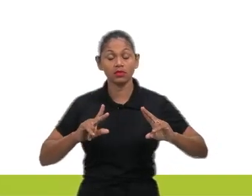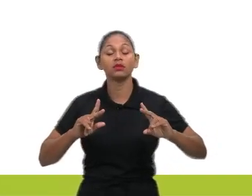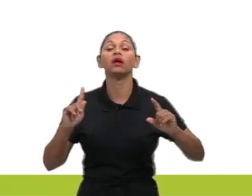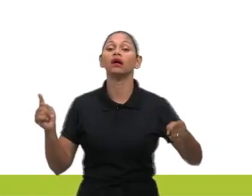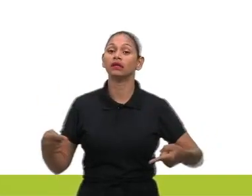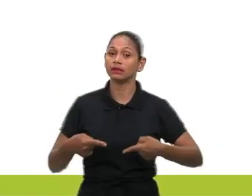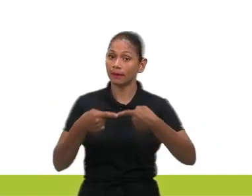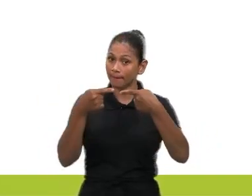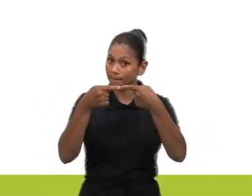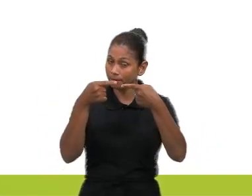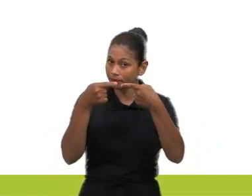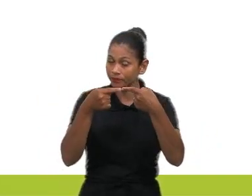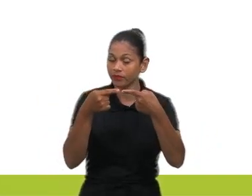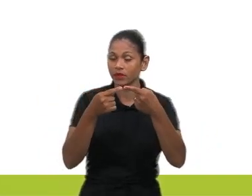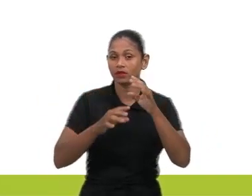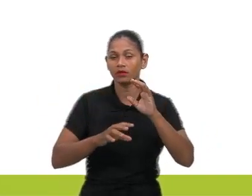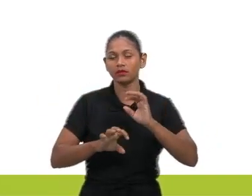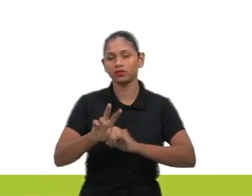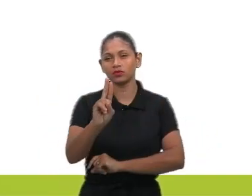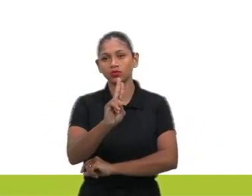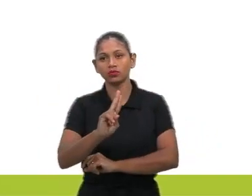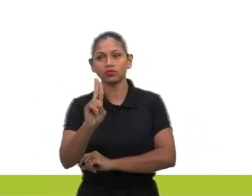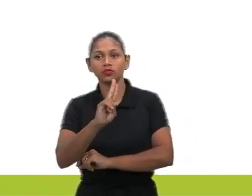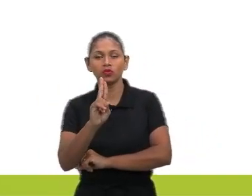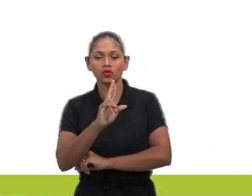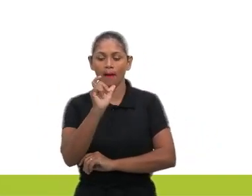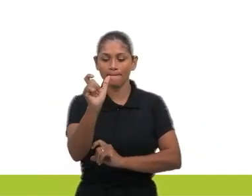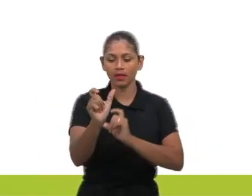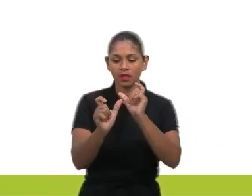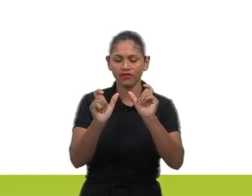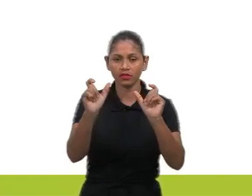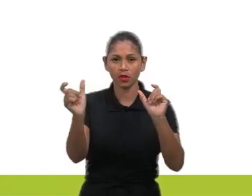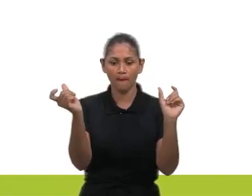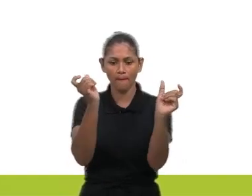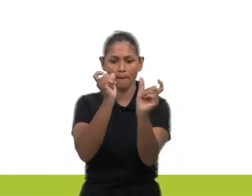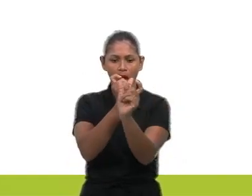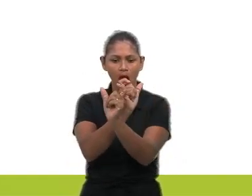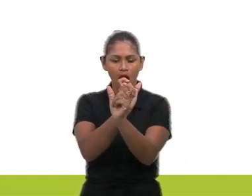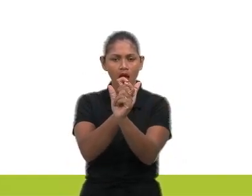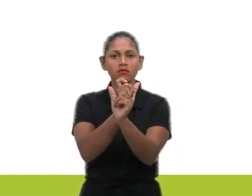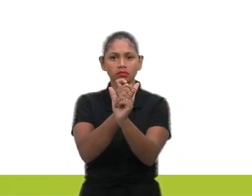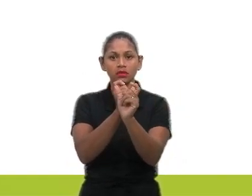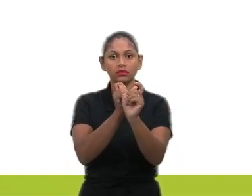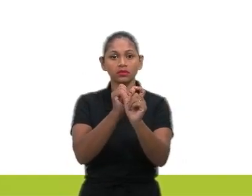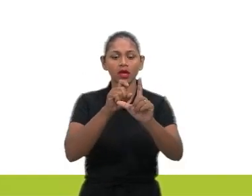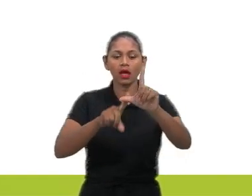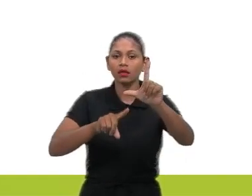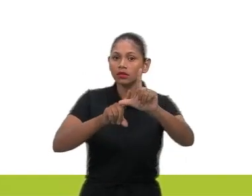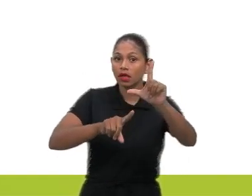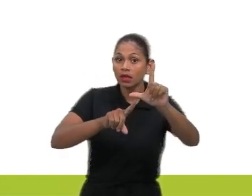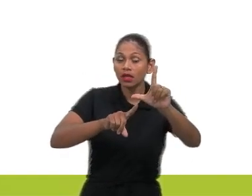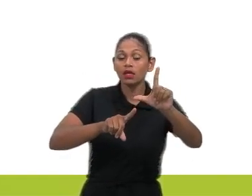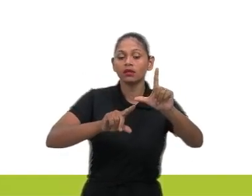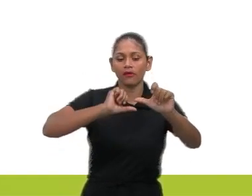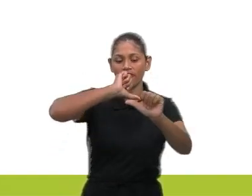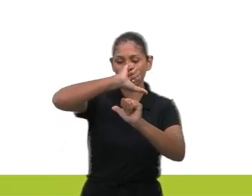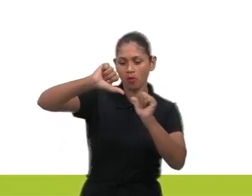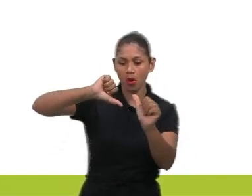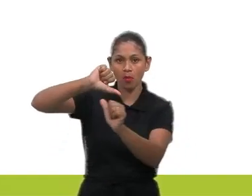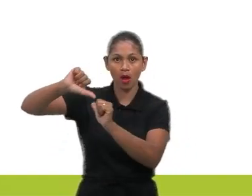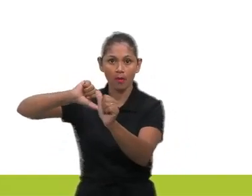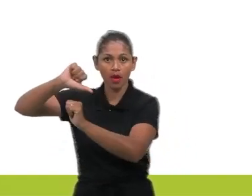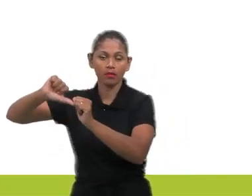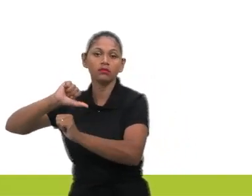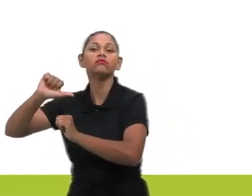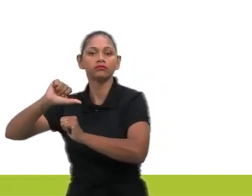tanto anagramas, que são palavras que trocam suas letras de lugar, como também utilizamos permutação, que é quando você